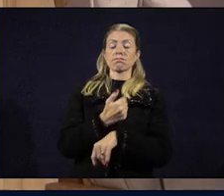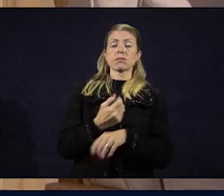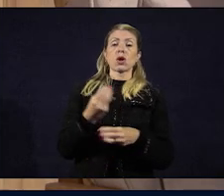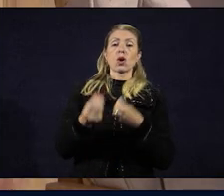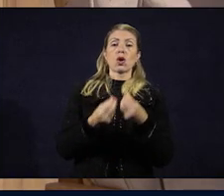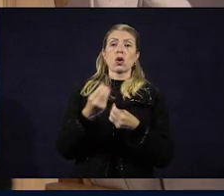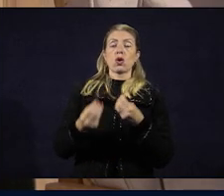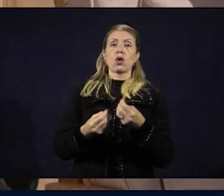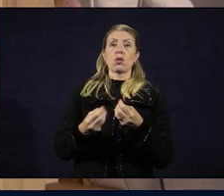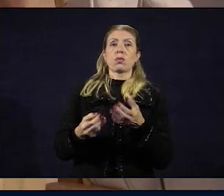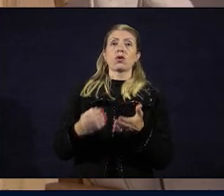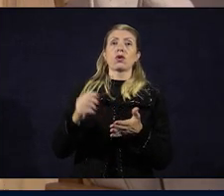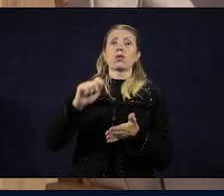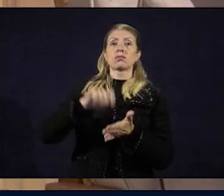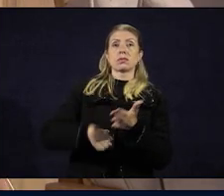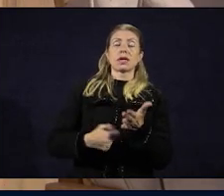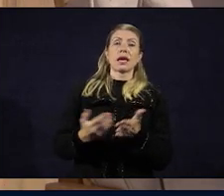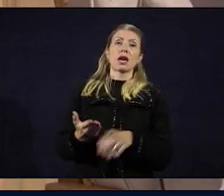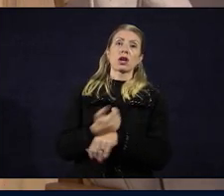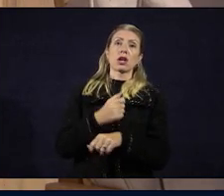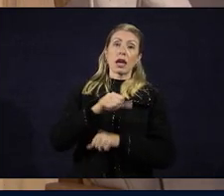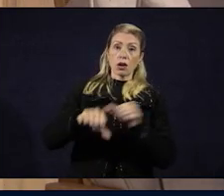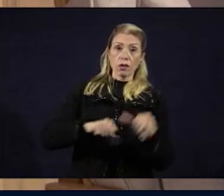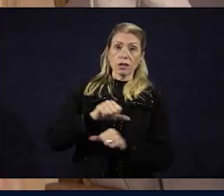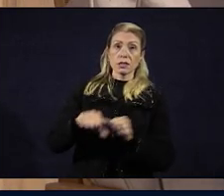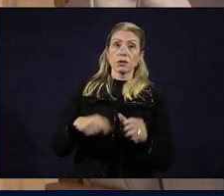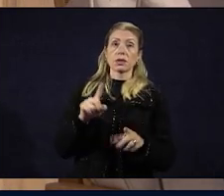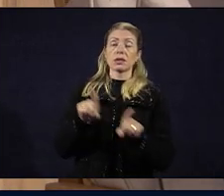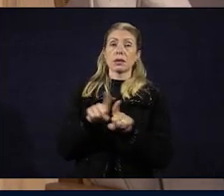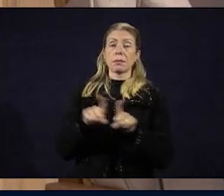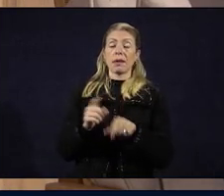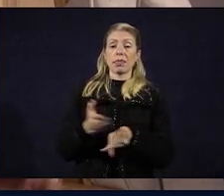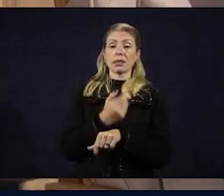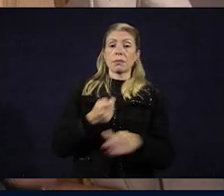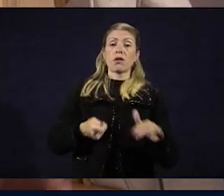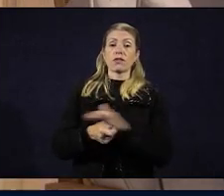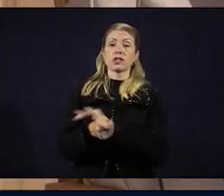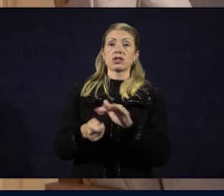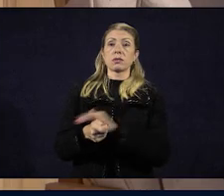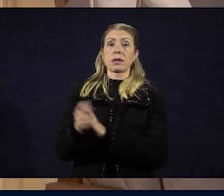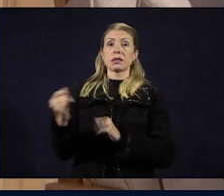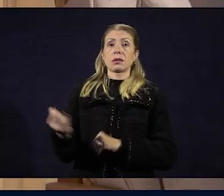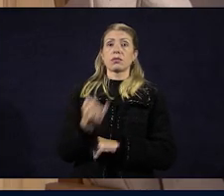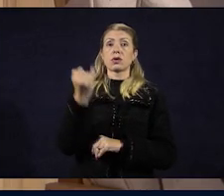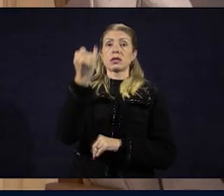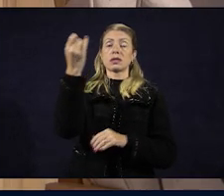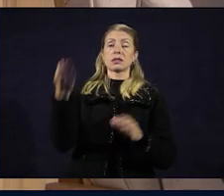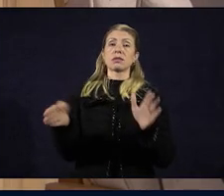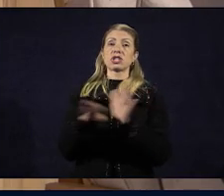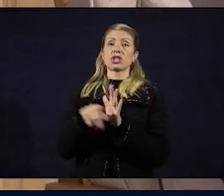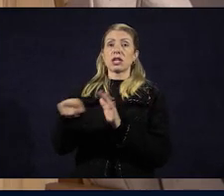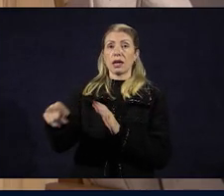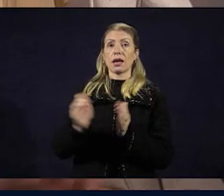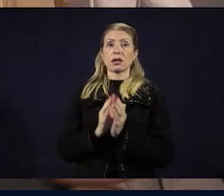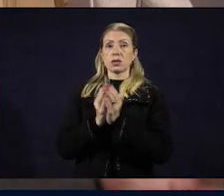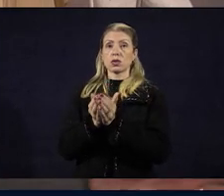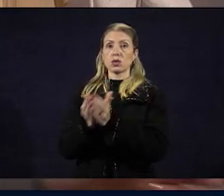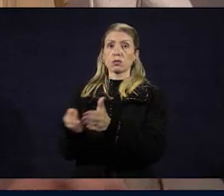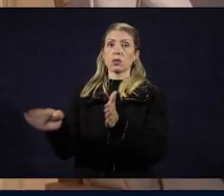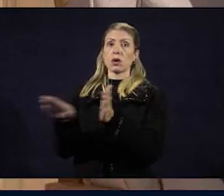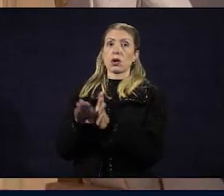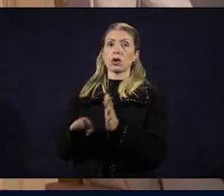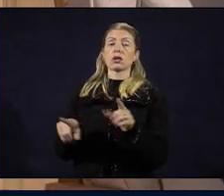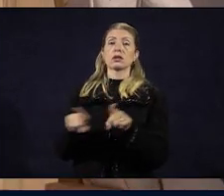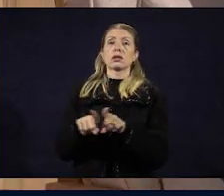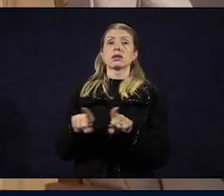nós pudéssemos, então, também antecipar os investimentos, investimentos importantes na chegada aos portos, né? A gente fez aí a renovação da própria